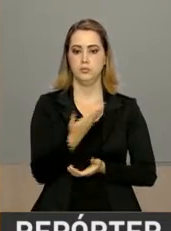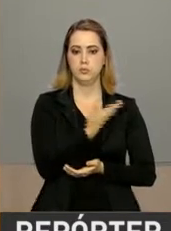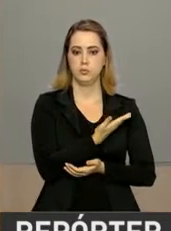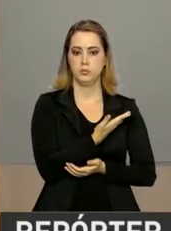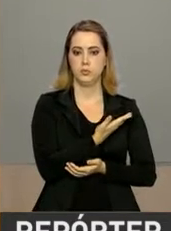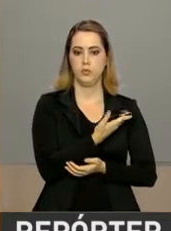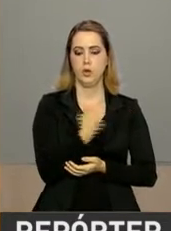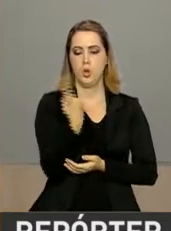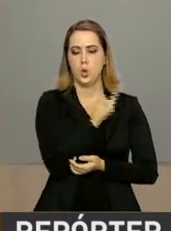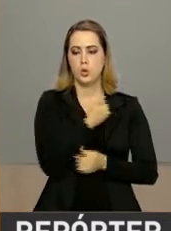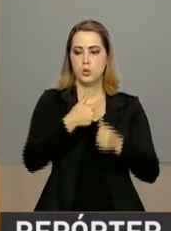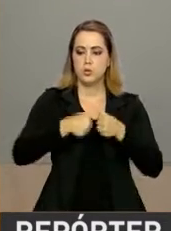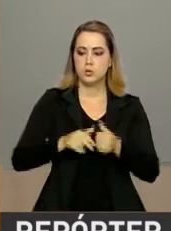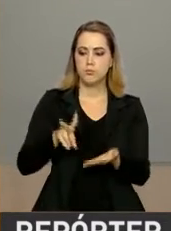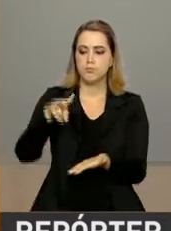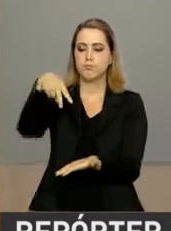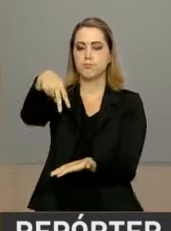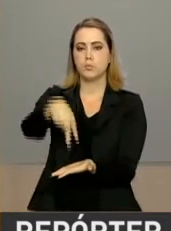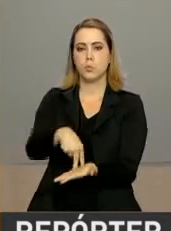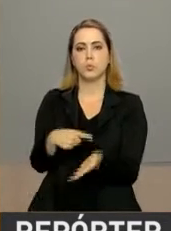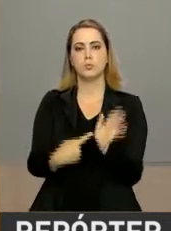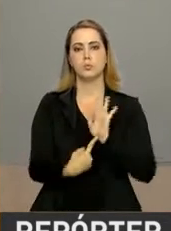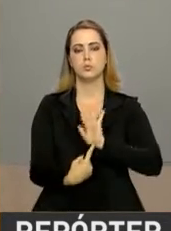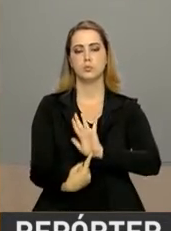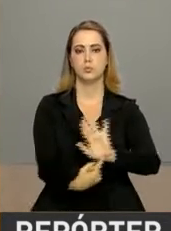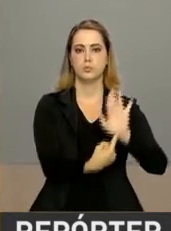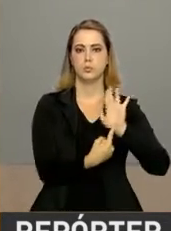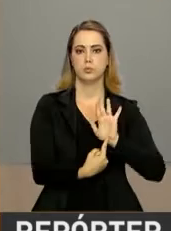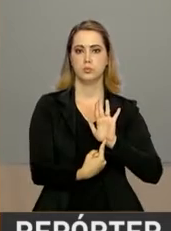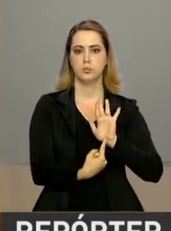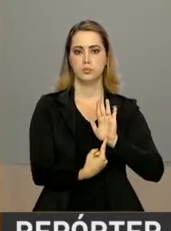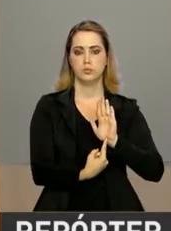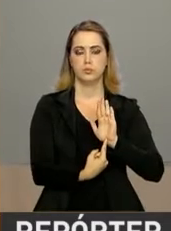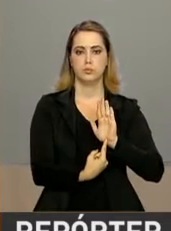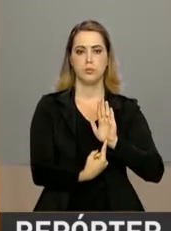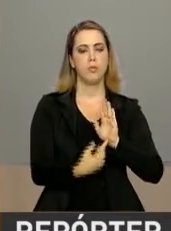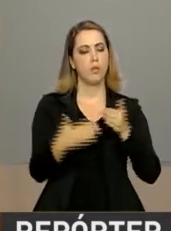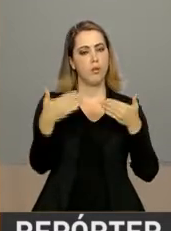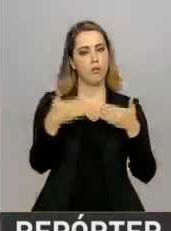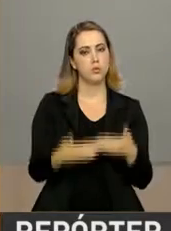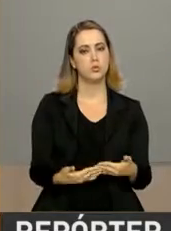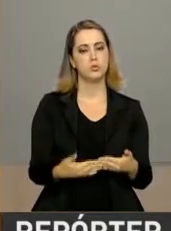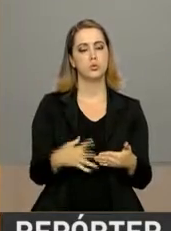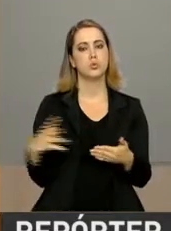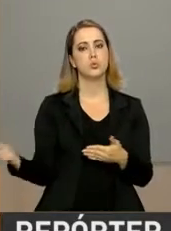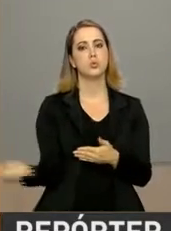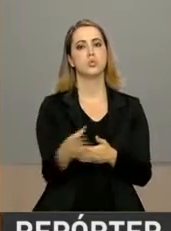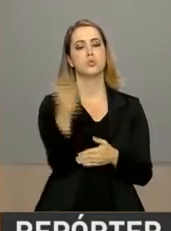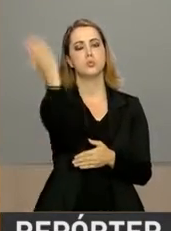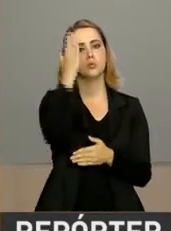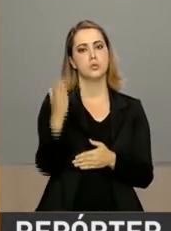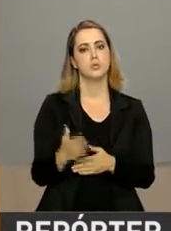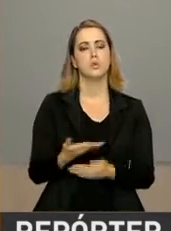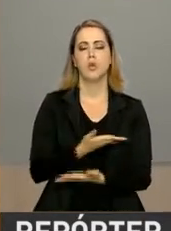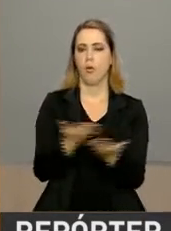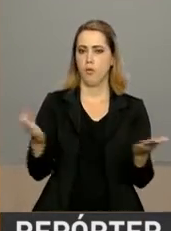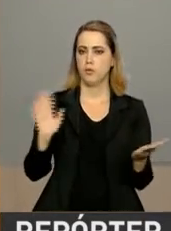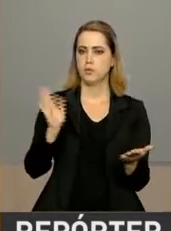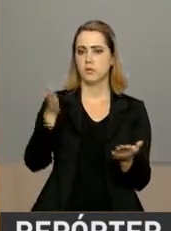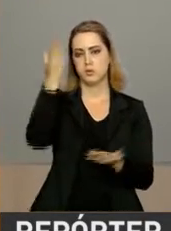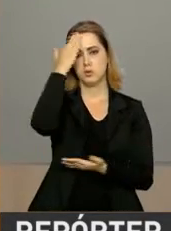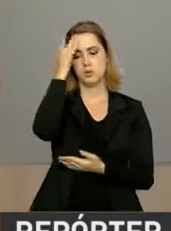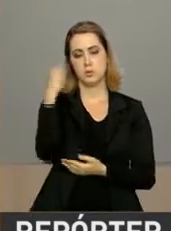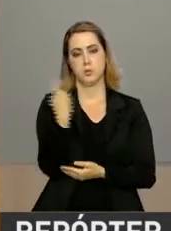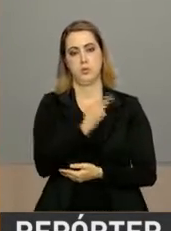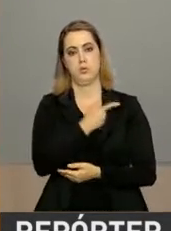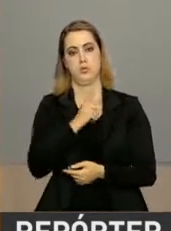para revelar a presença de um novo brasil senhores sabem que nós ficamos um pequeno